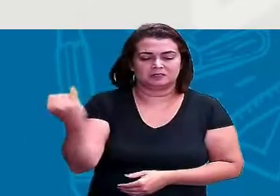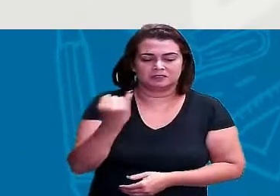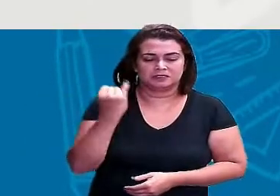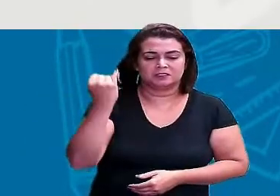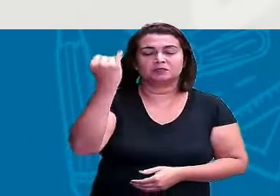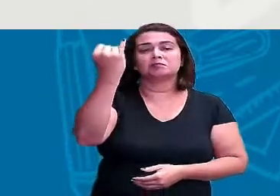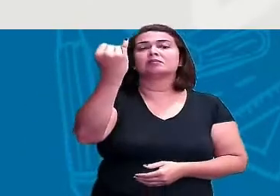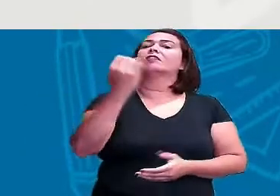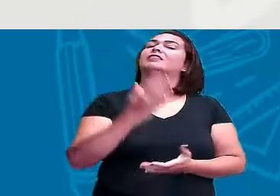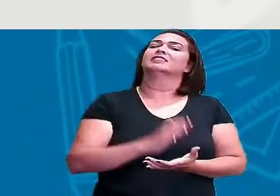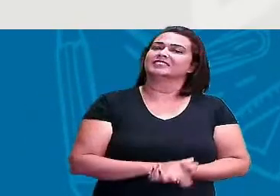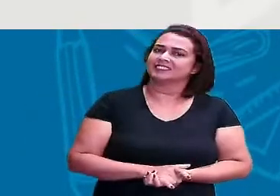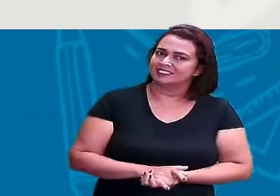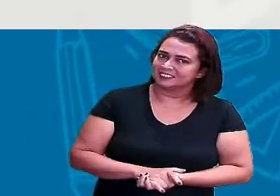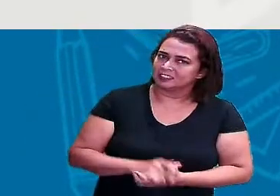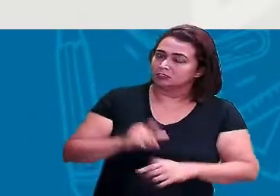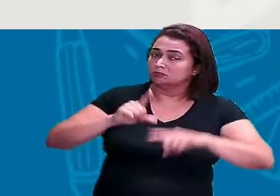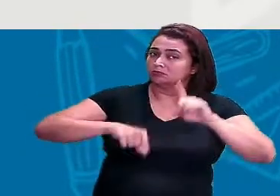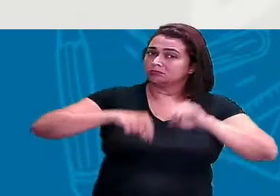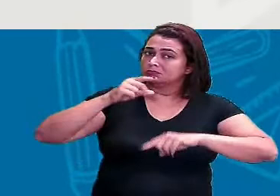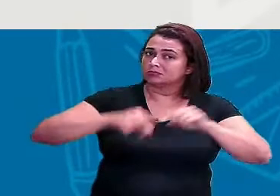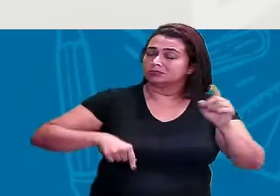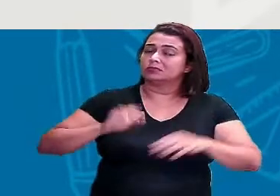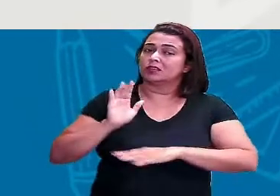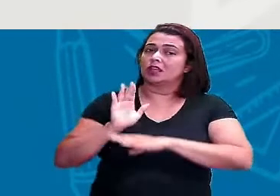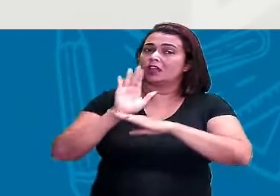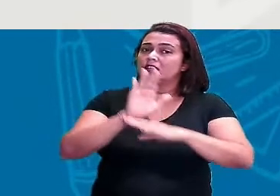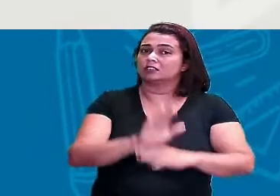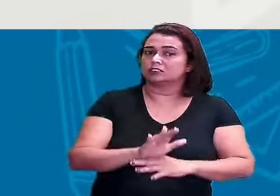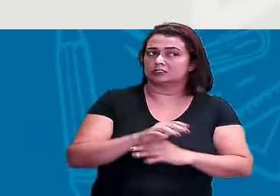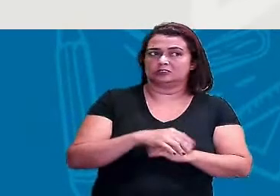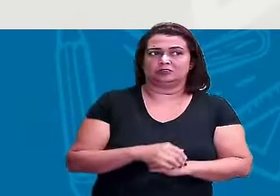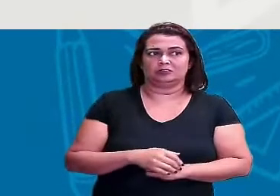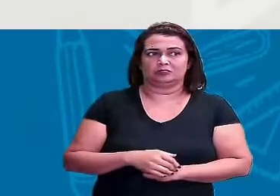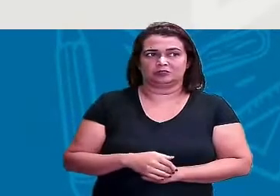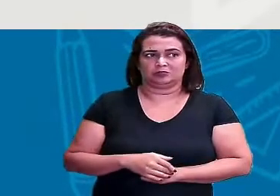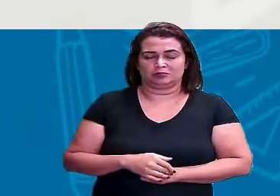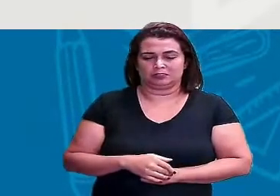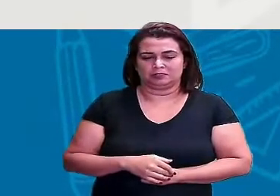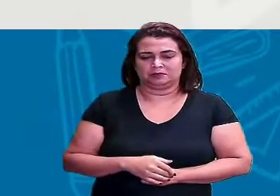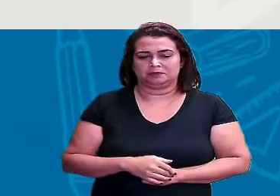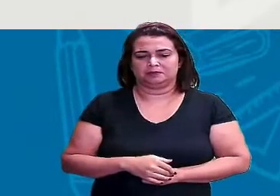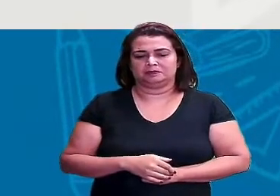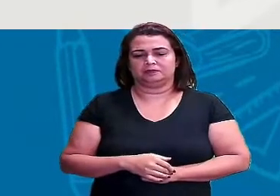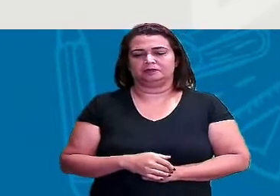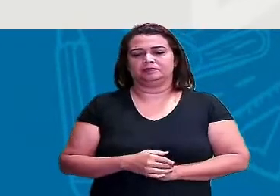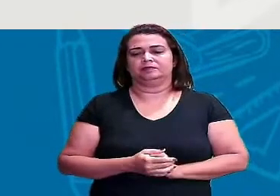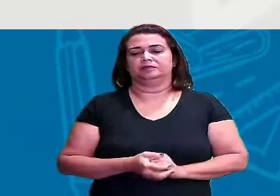Ainda continua sendo um grande instrumento de localização para que auxilie na localização geográfica.